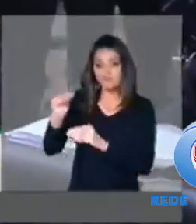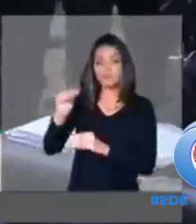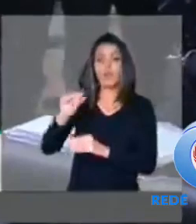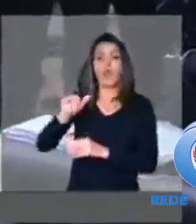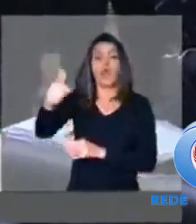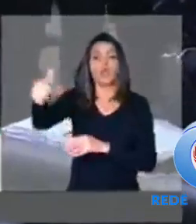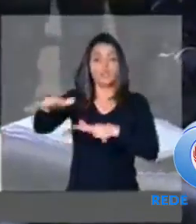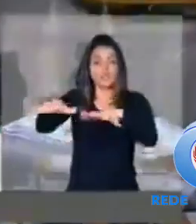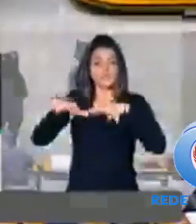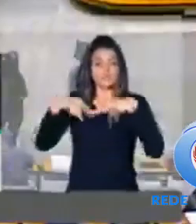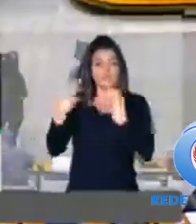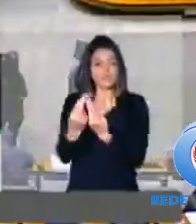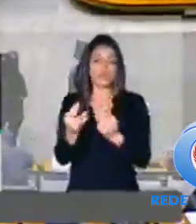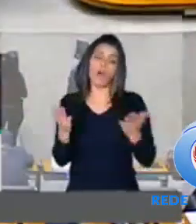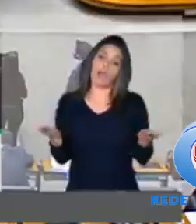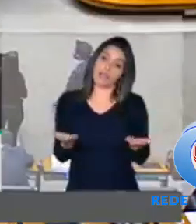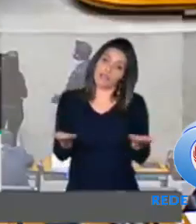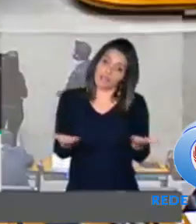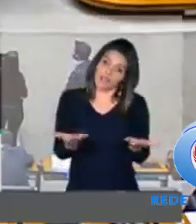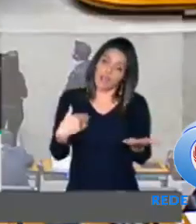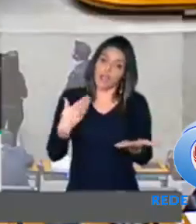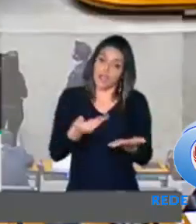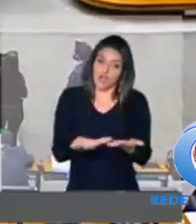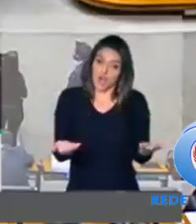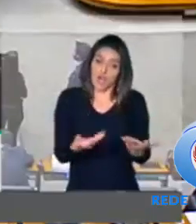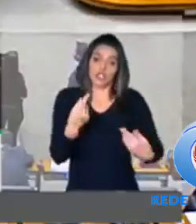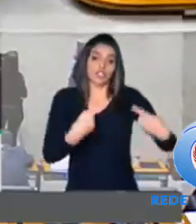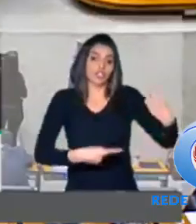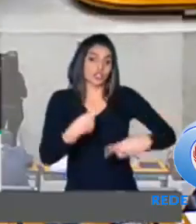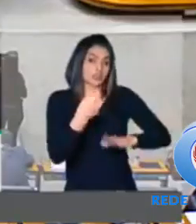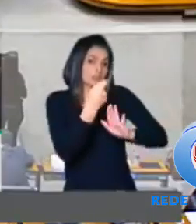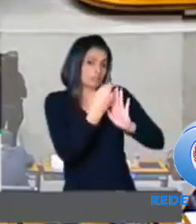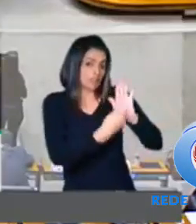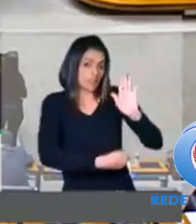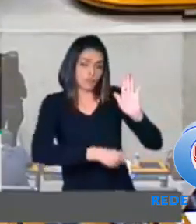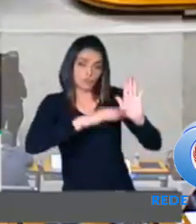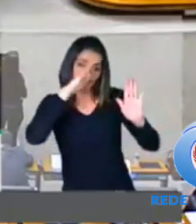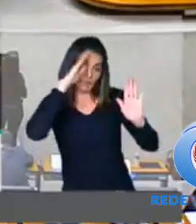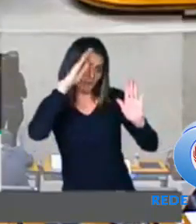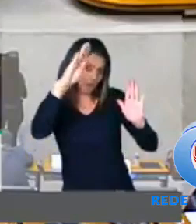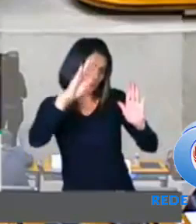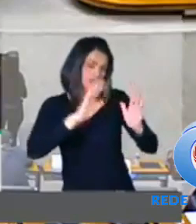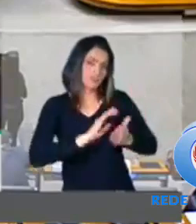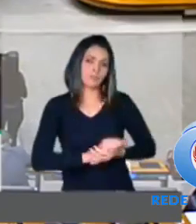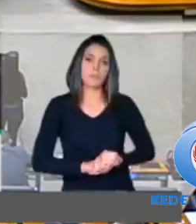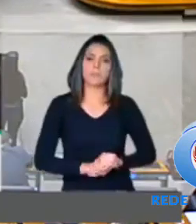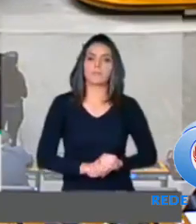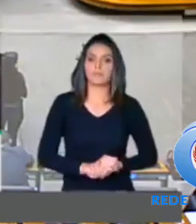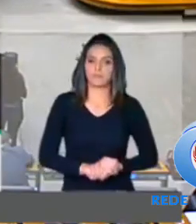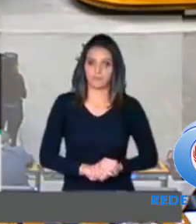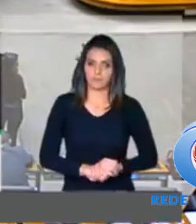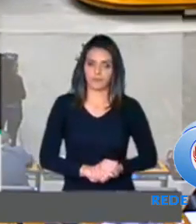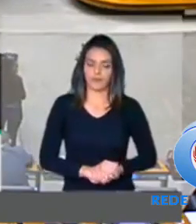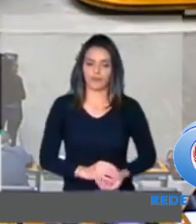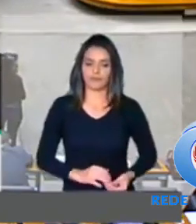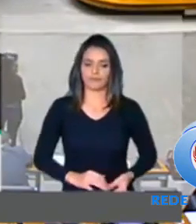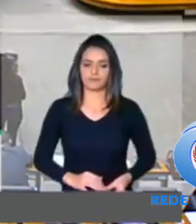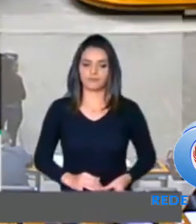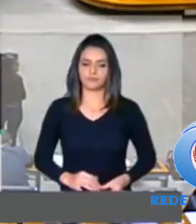sessão. Mas, por enquanto, a discussão do texto principal da MP